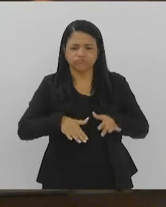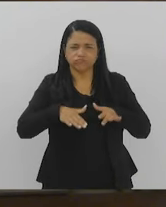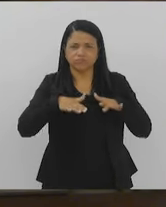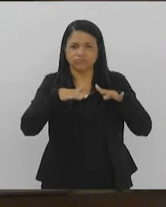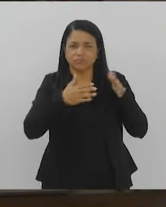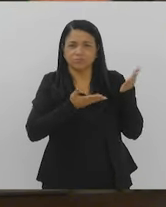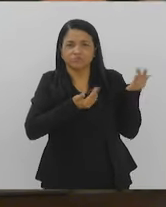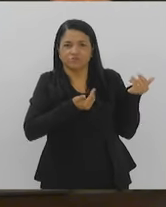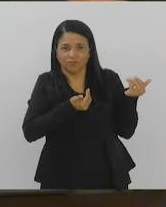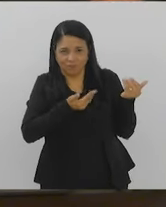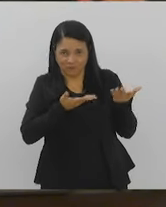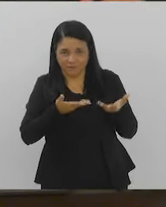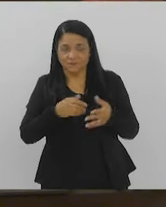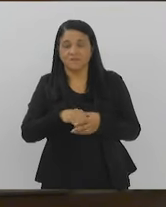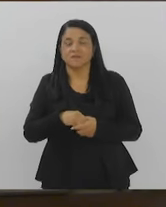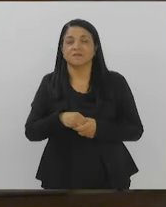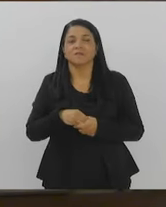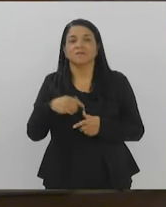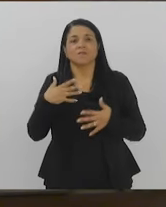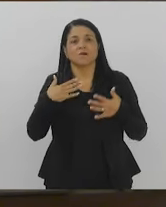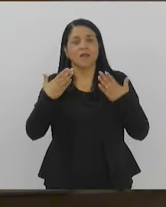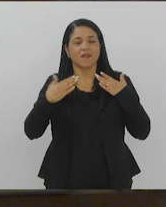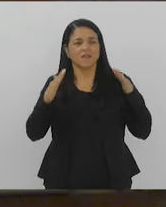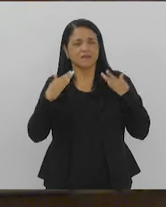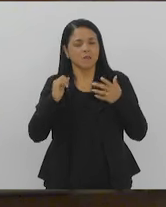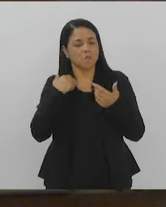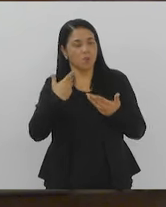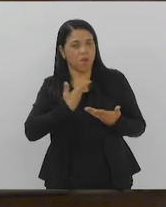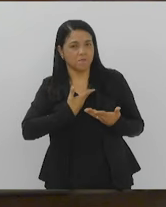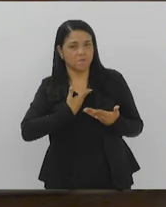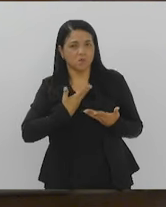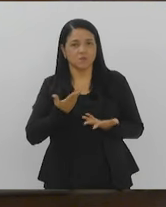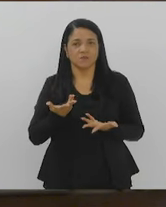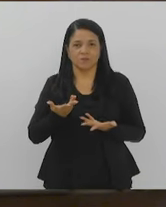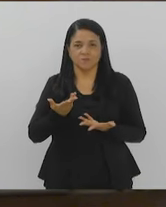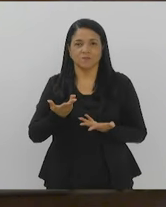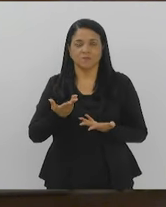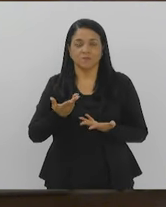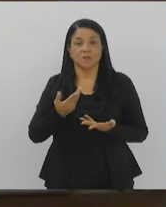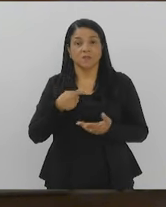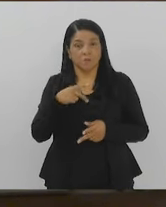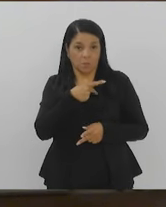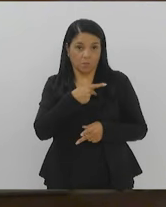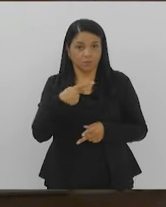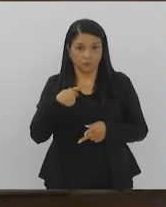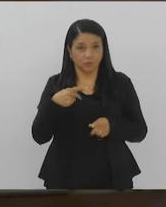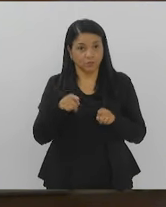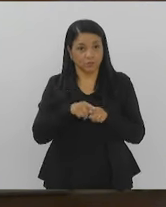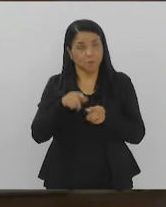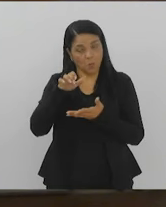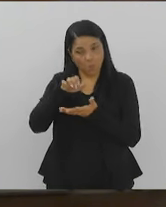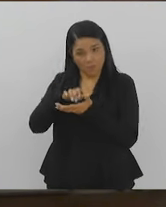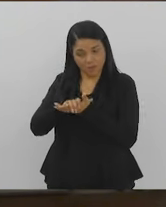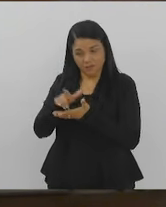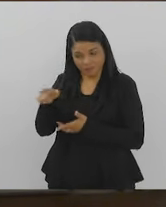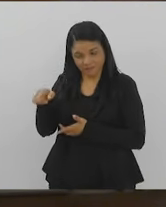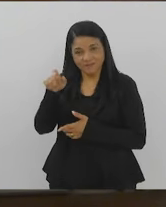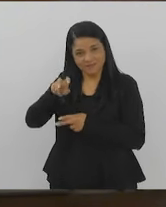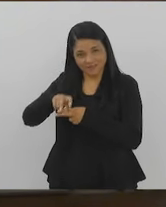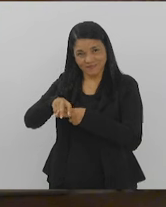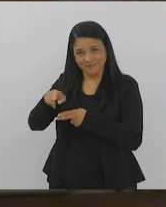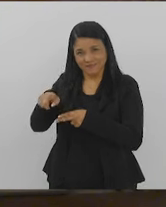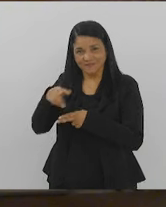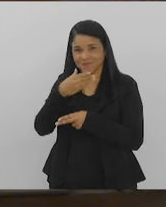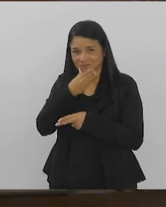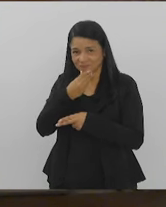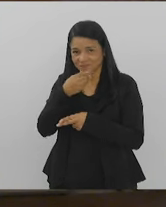alegria. É o meu amigo, companheiro, e também o meu pastor, né? O meu marido está sentado ali, ele fica